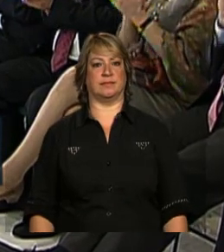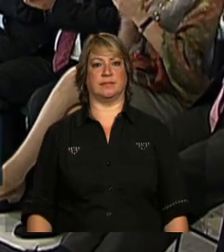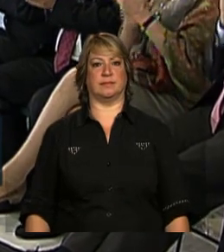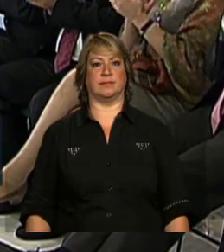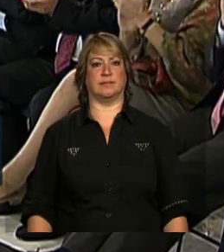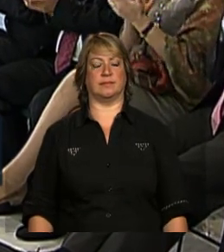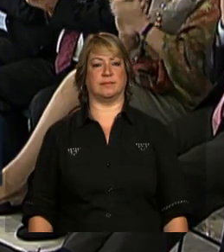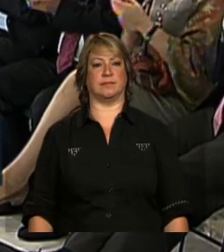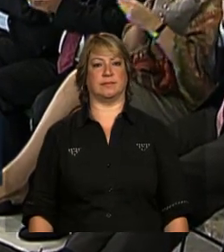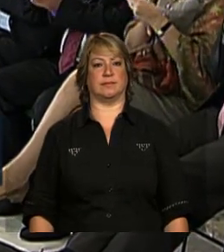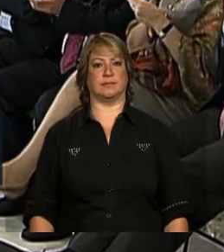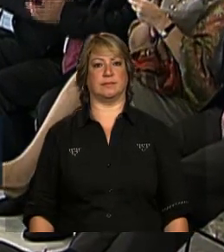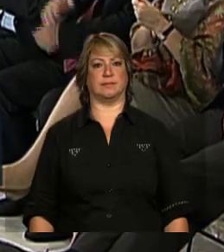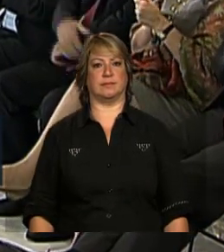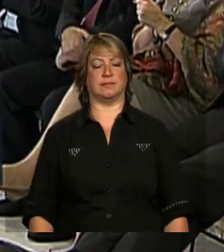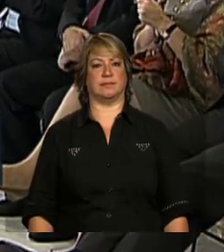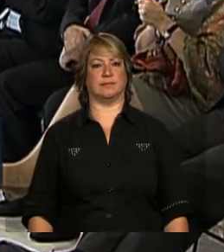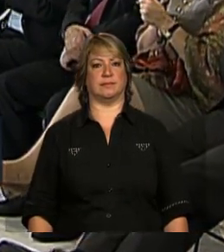E aí